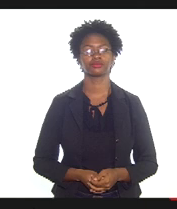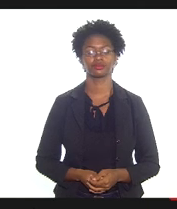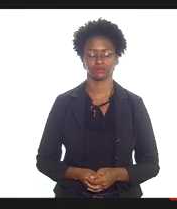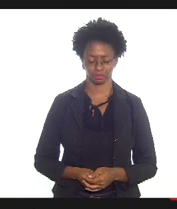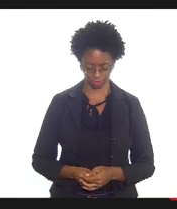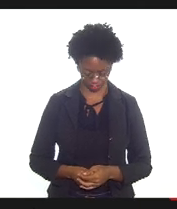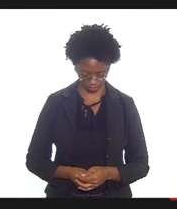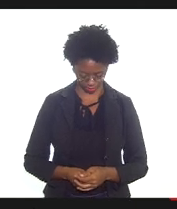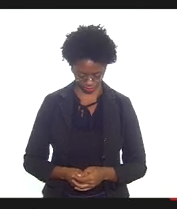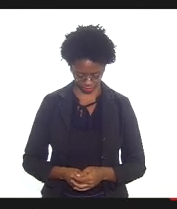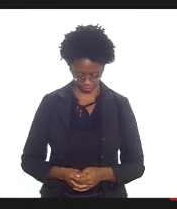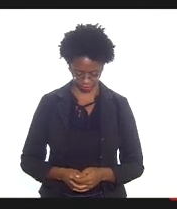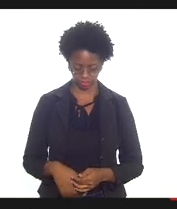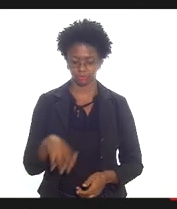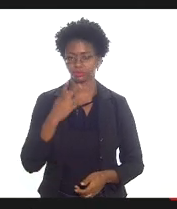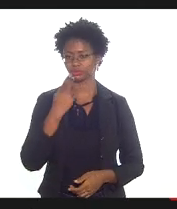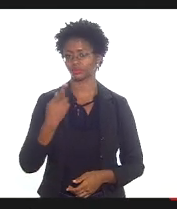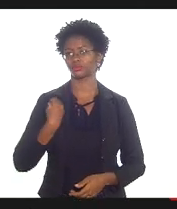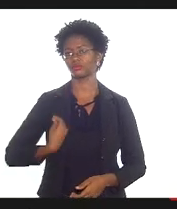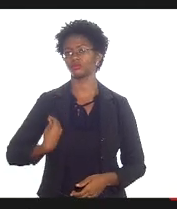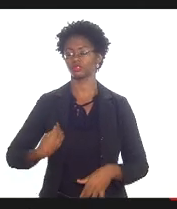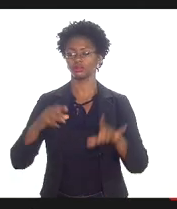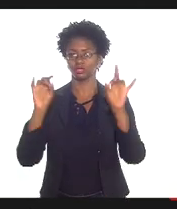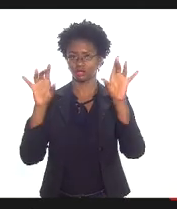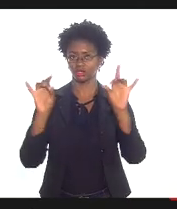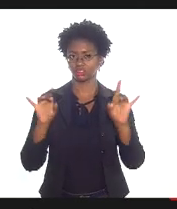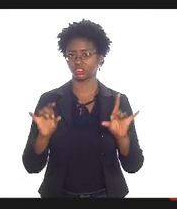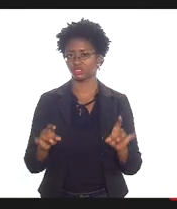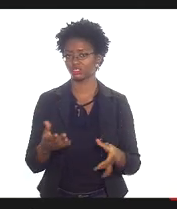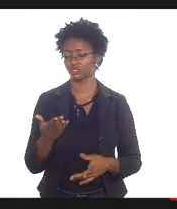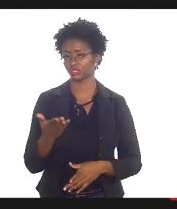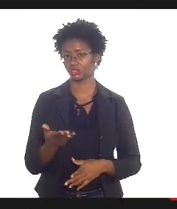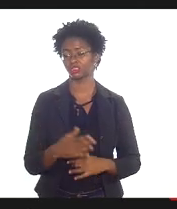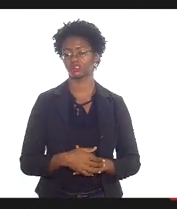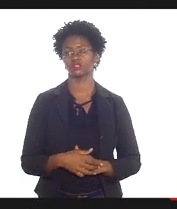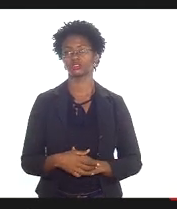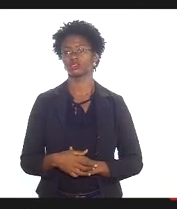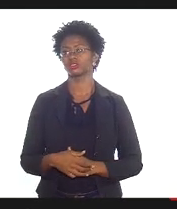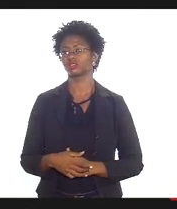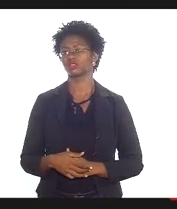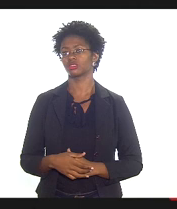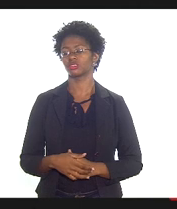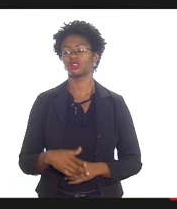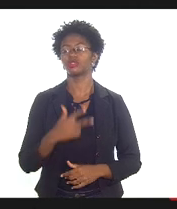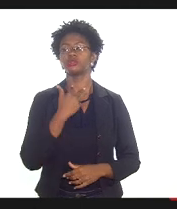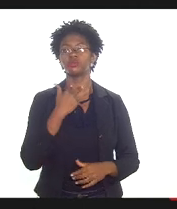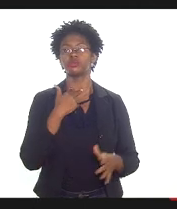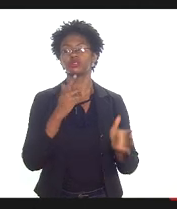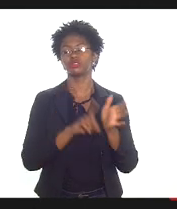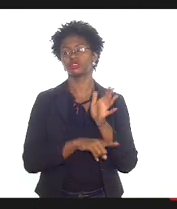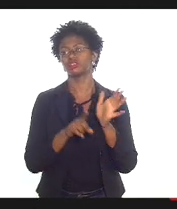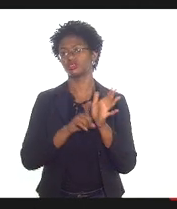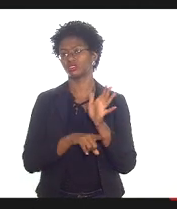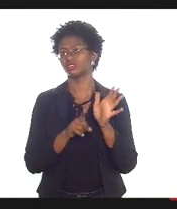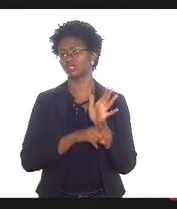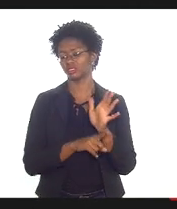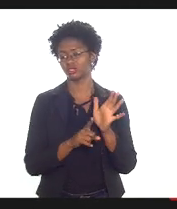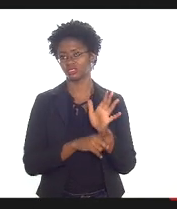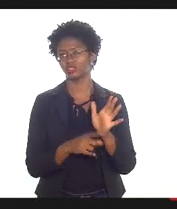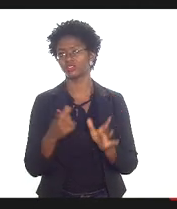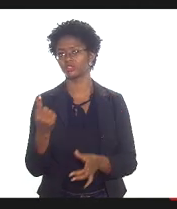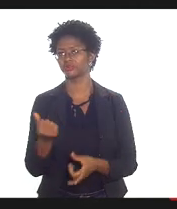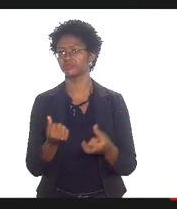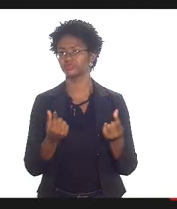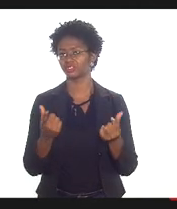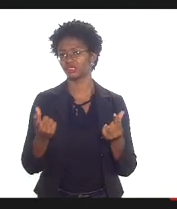à participação especial ainda, tá? São despesas não dedutíveis em cargos financeiros. Então,